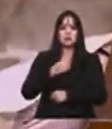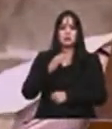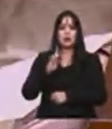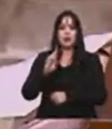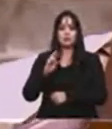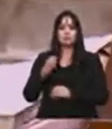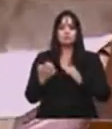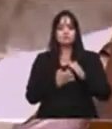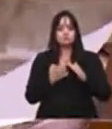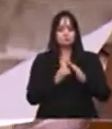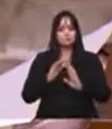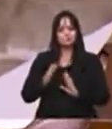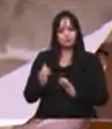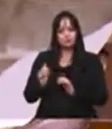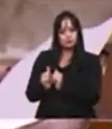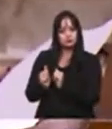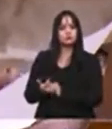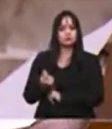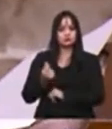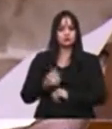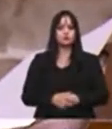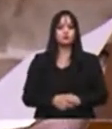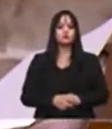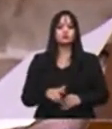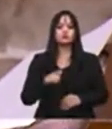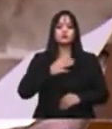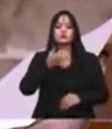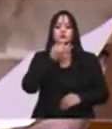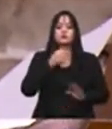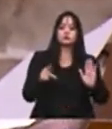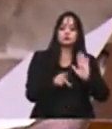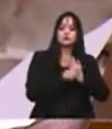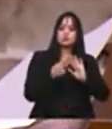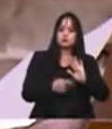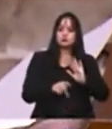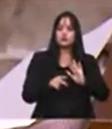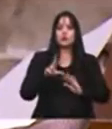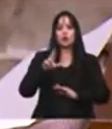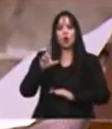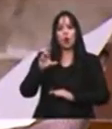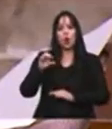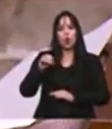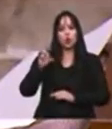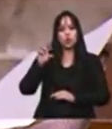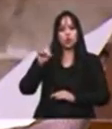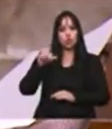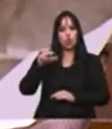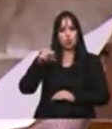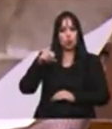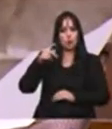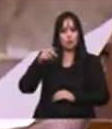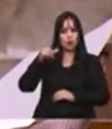Distribuidora ao lado de valores, havendo menção expressa a Rondonópolis e Macaé,